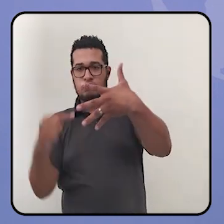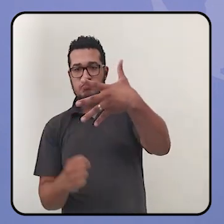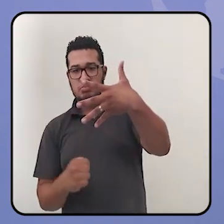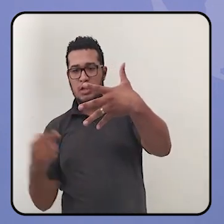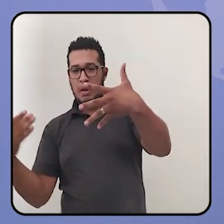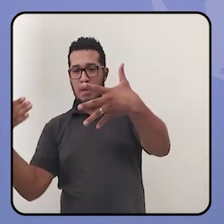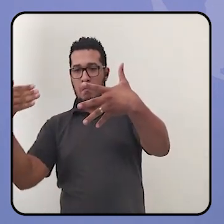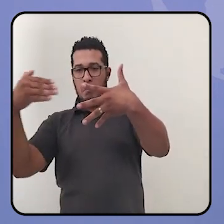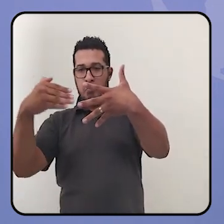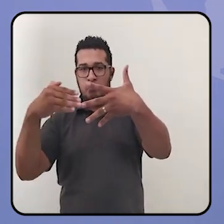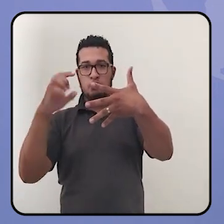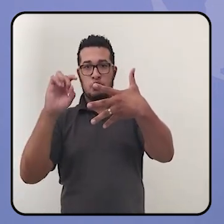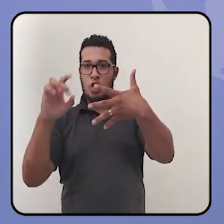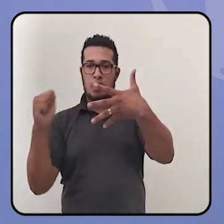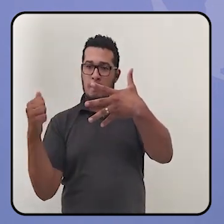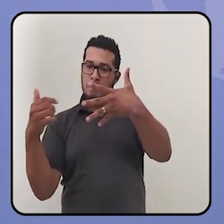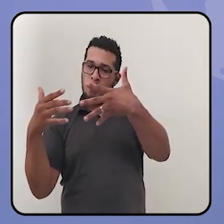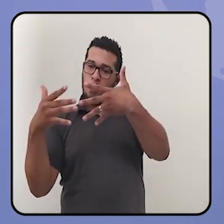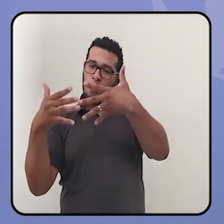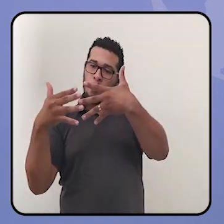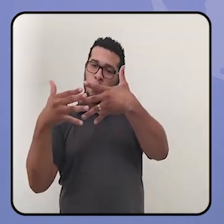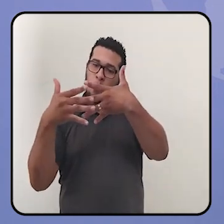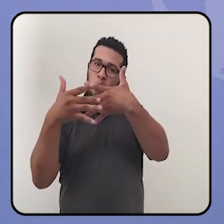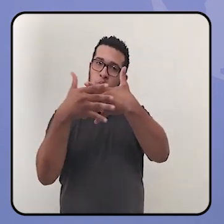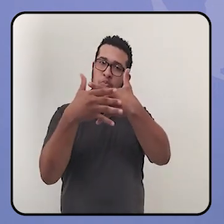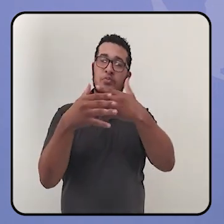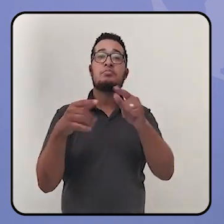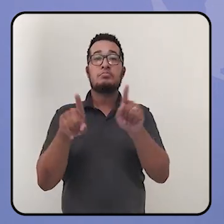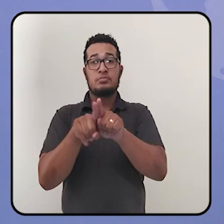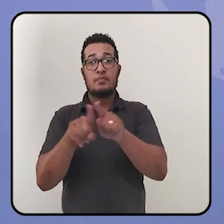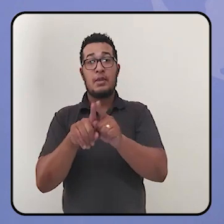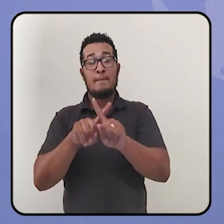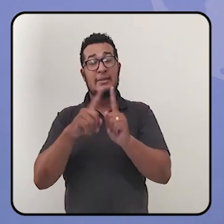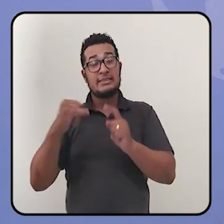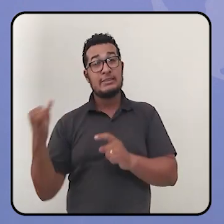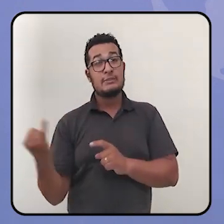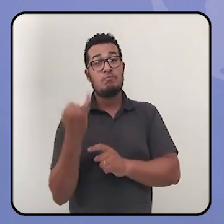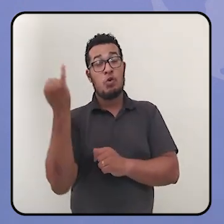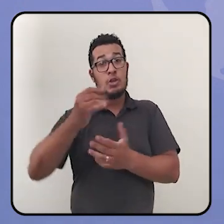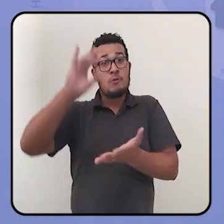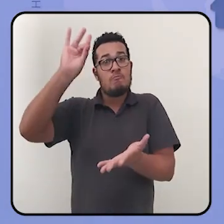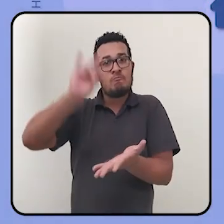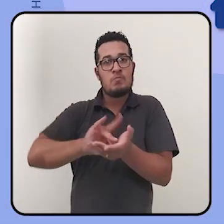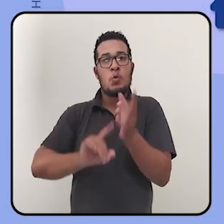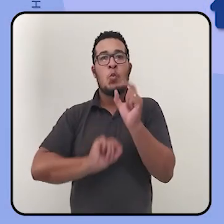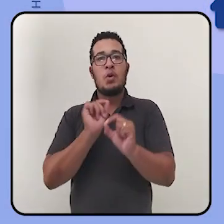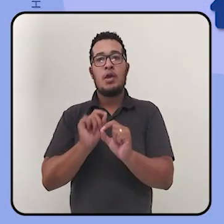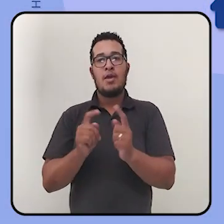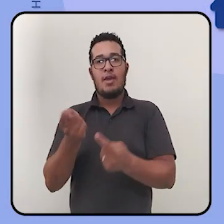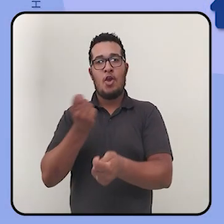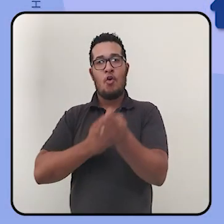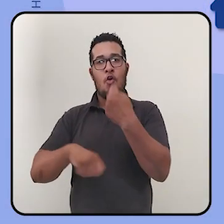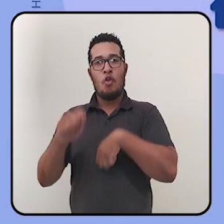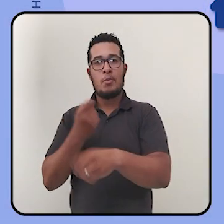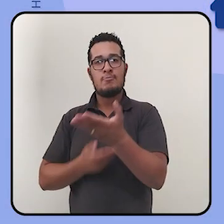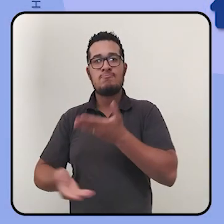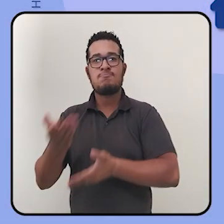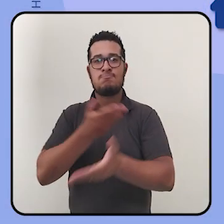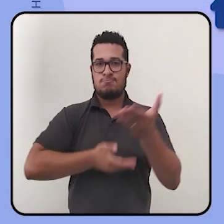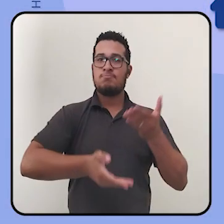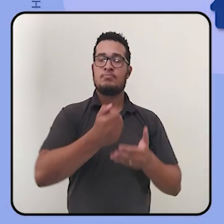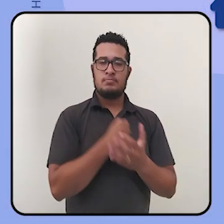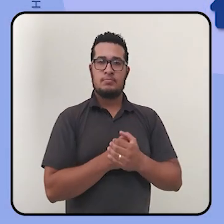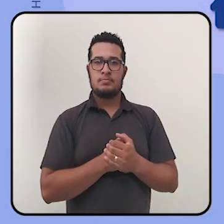arqueologia, eles precisam de um campo de atuação para que eles possam ser desenvolvidos. Esses campos de